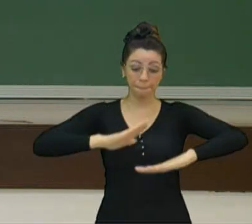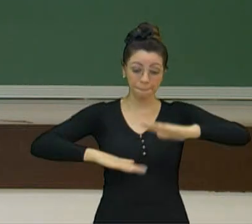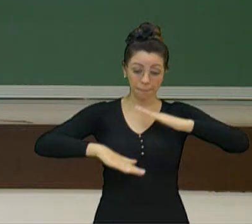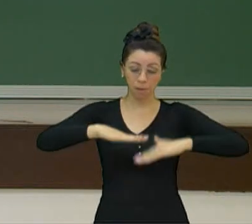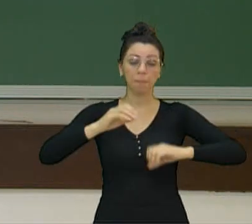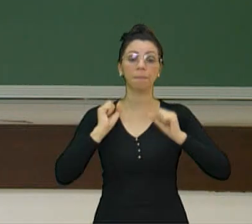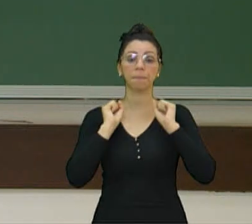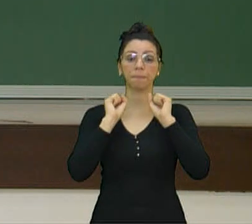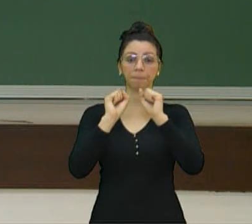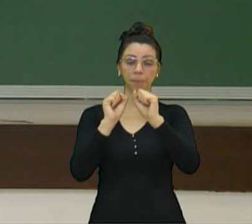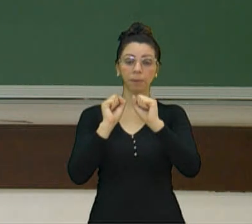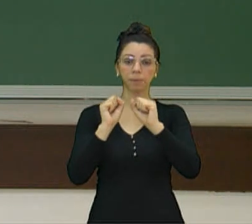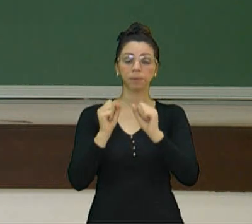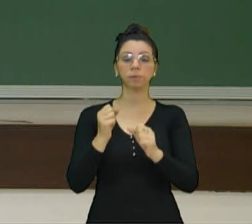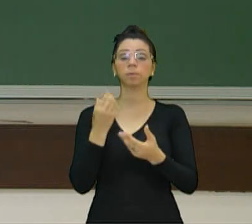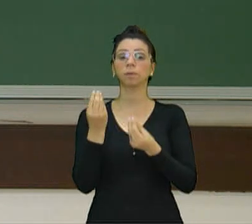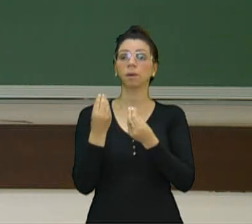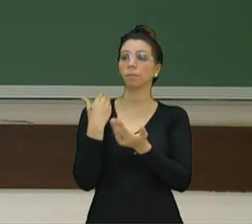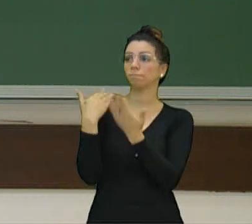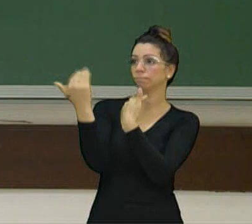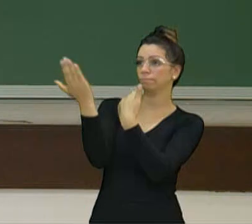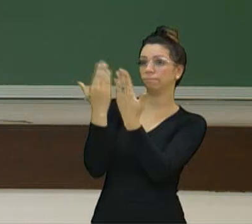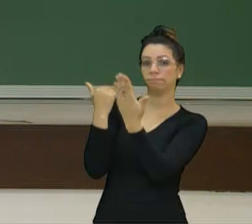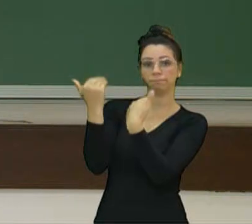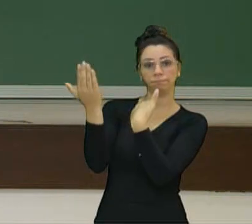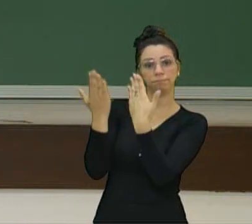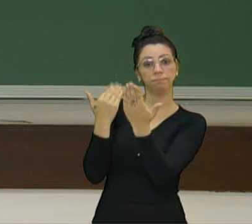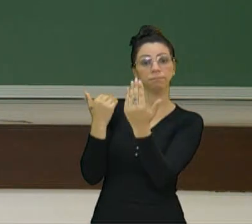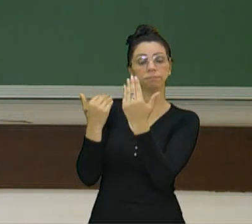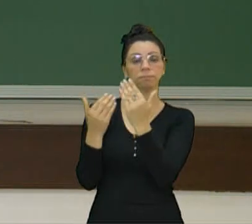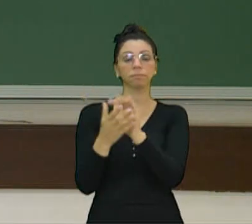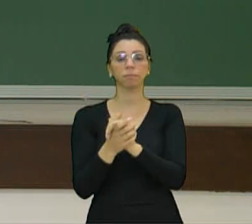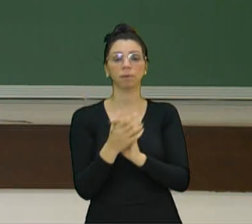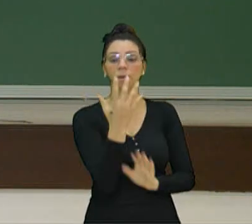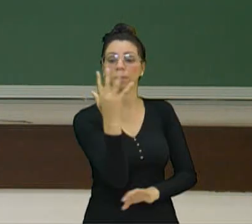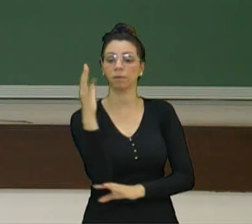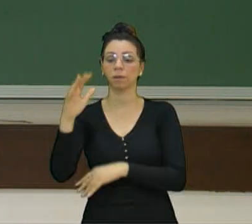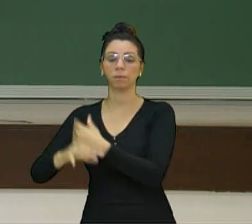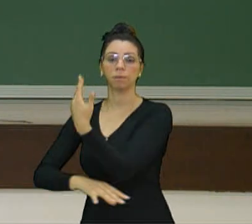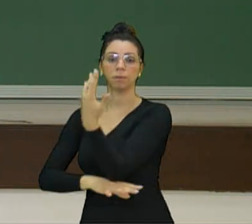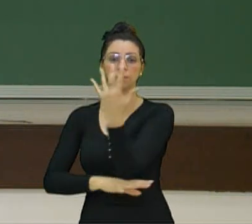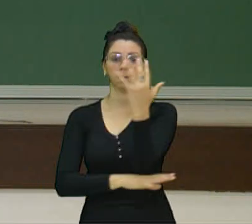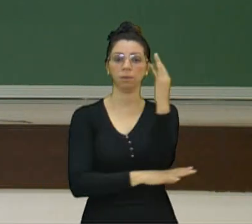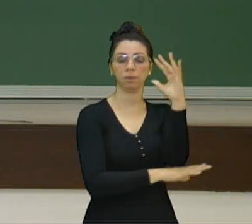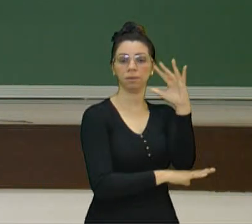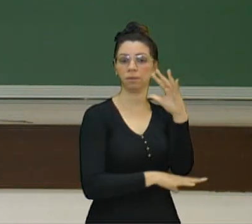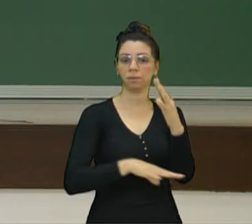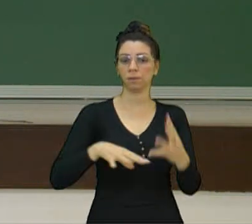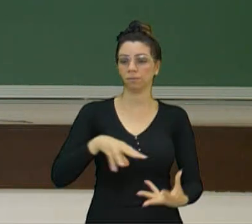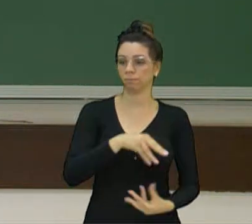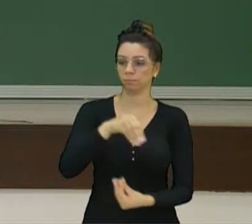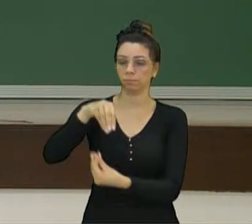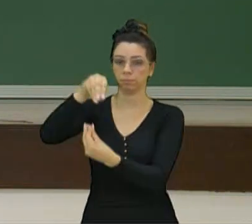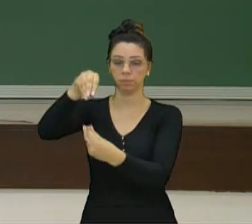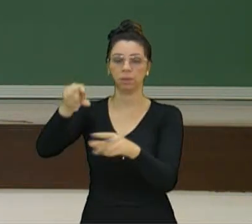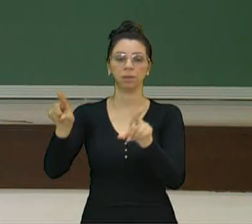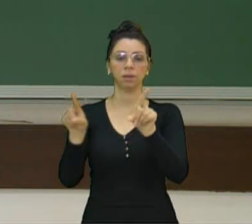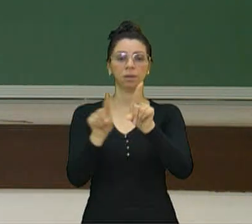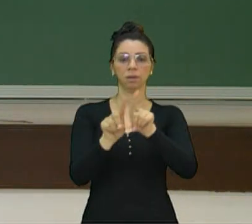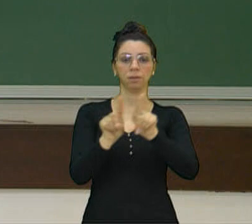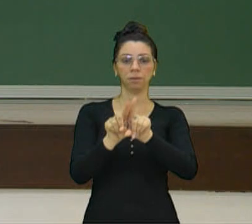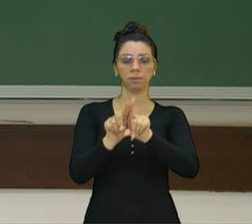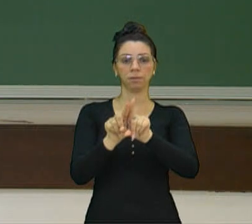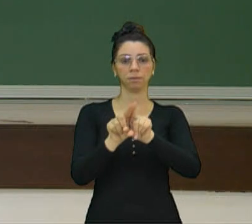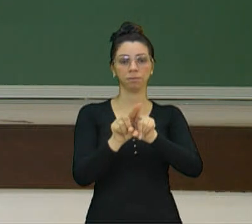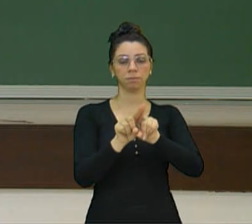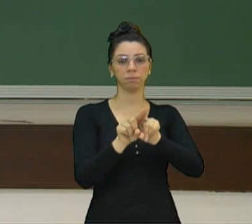eles podem construir diálogo com os outros elementos da natureza, do local em que vivem, assim como com os